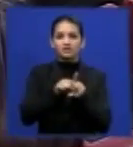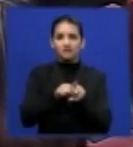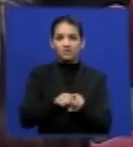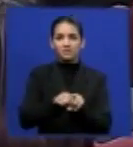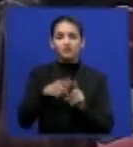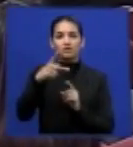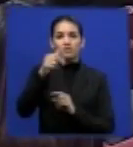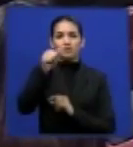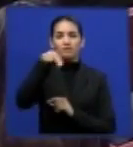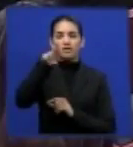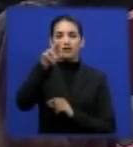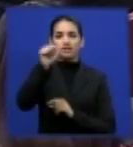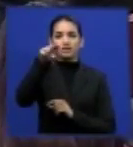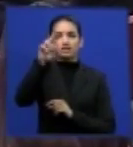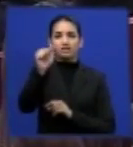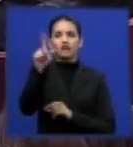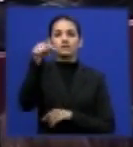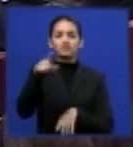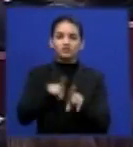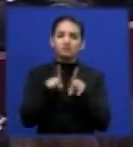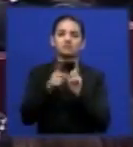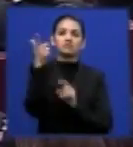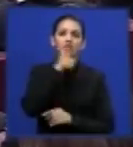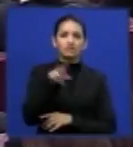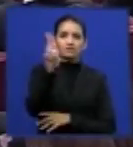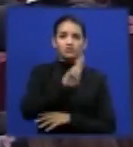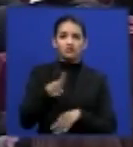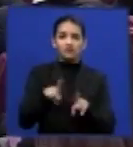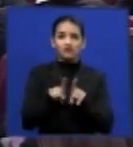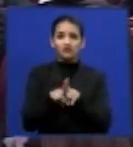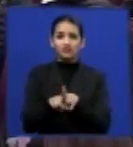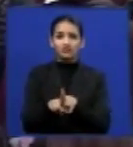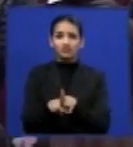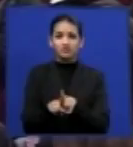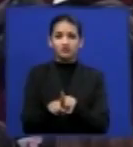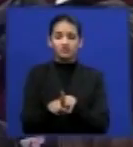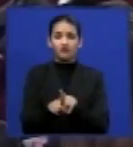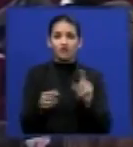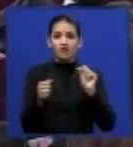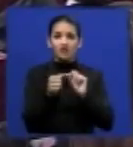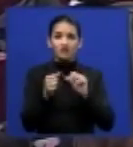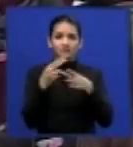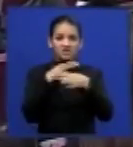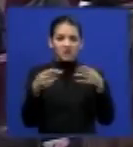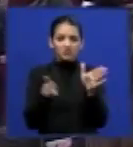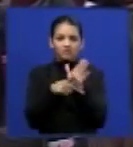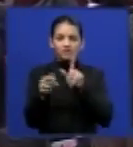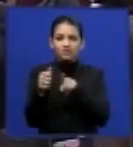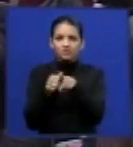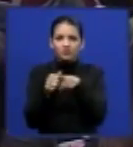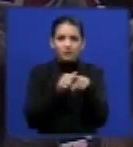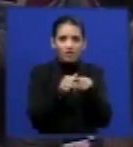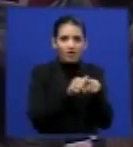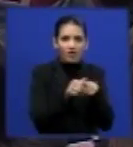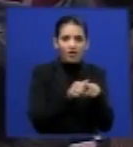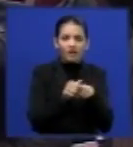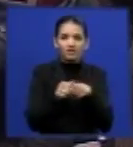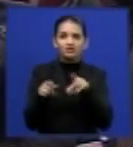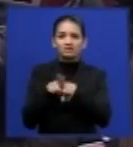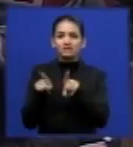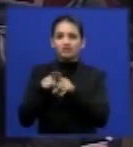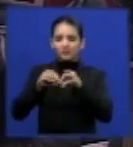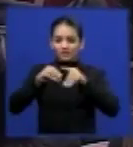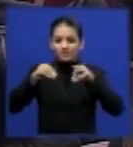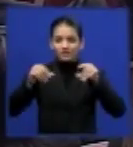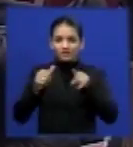esse procedimento, e a recuperação para a fabricação de artefatos de borracha, de granulados de borracha,